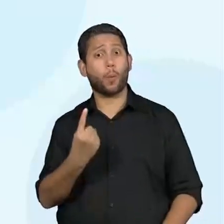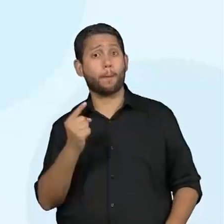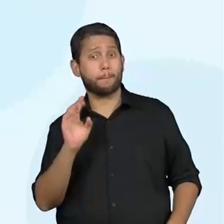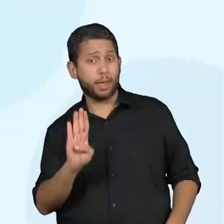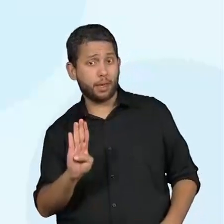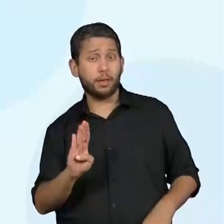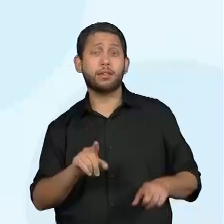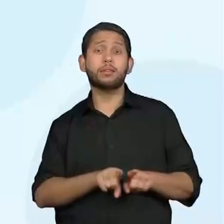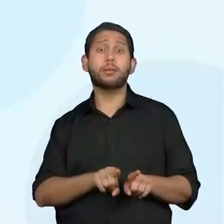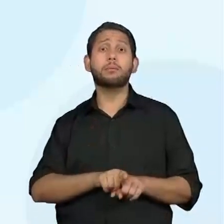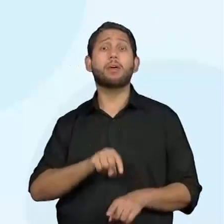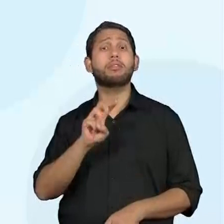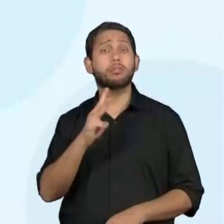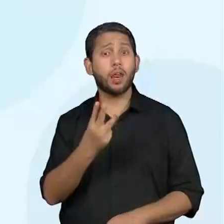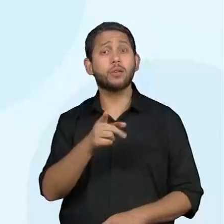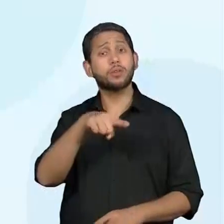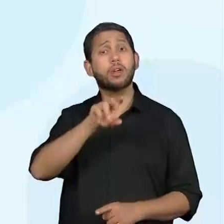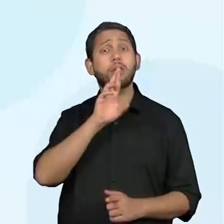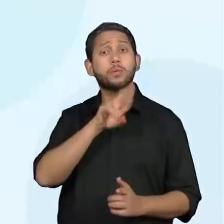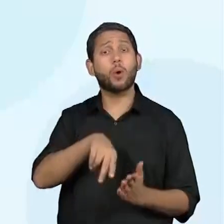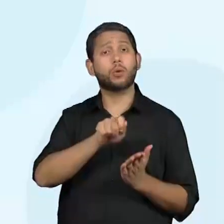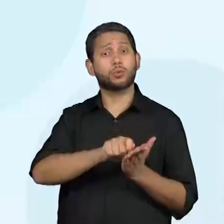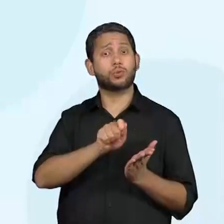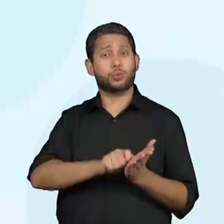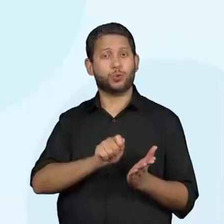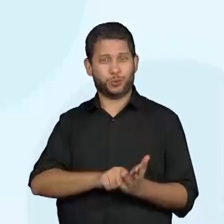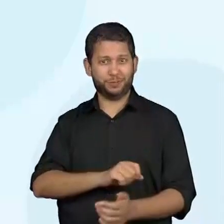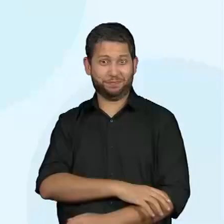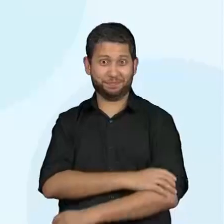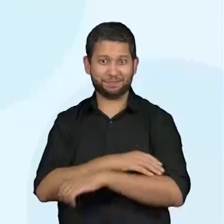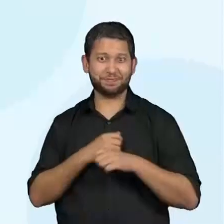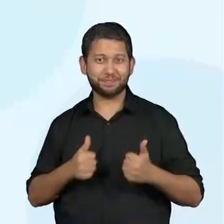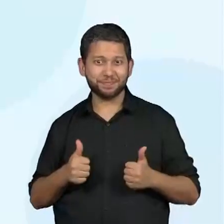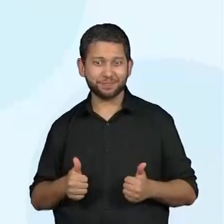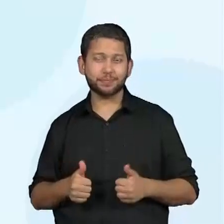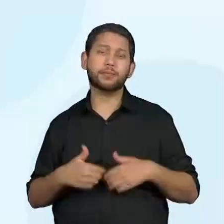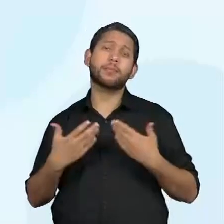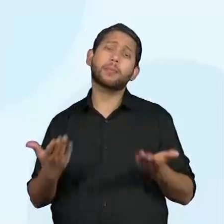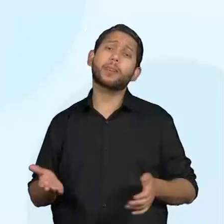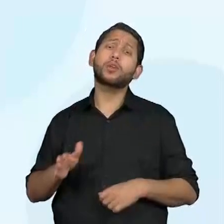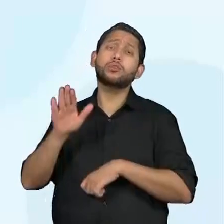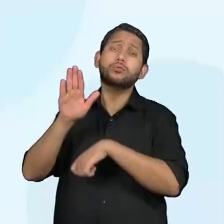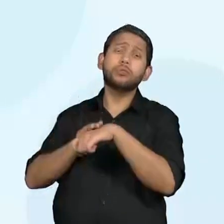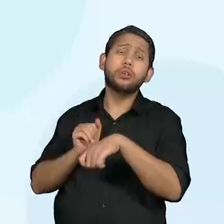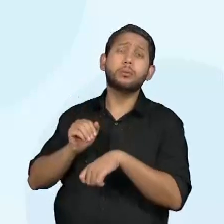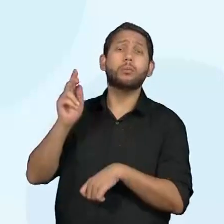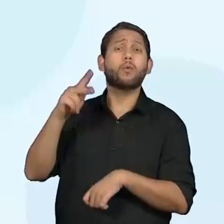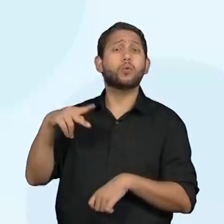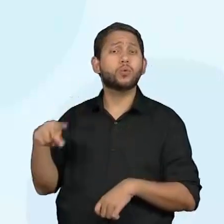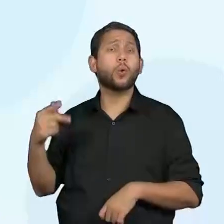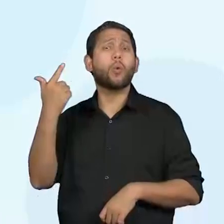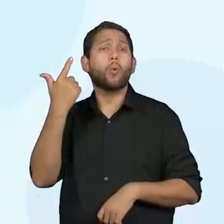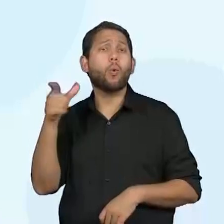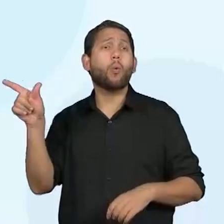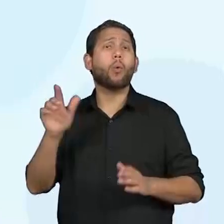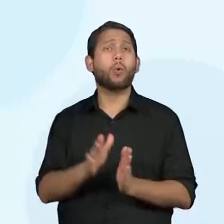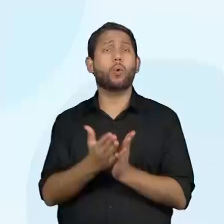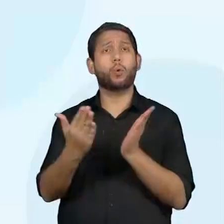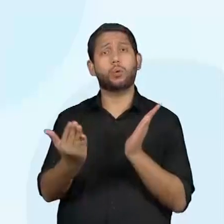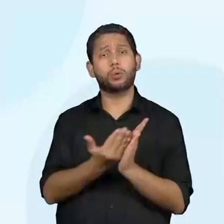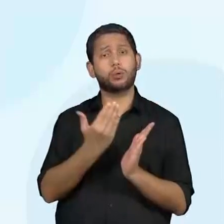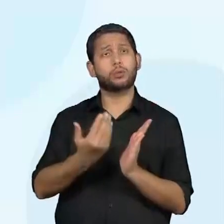aula, usando os exemplos do vídeo como modelos. Também peça para o seu professor te passar outros problemas